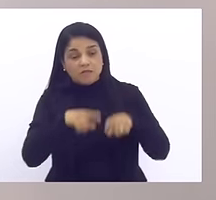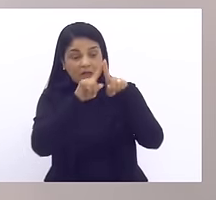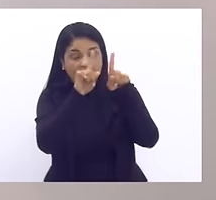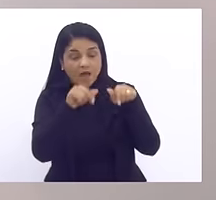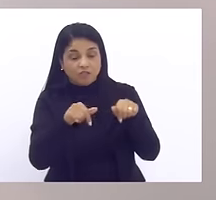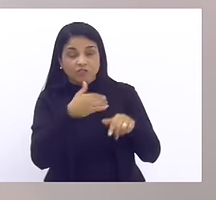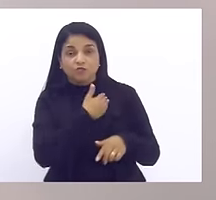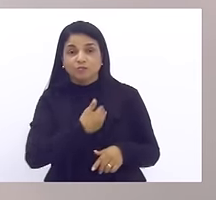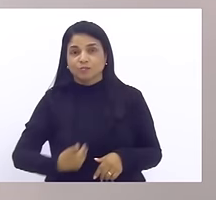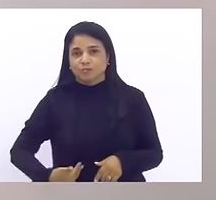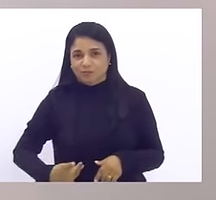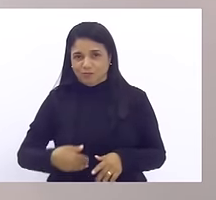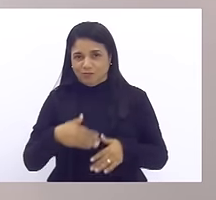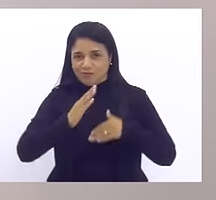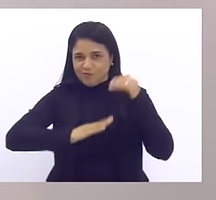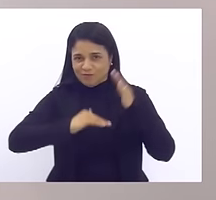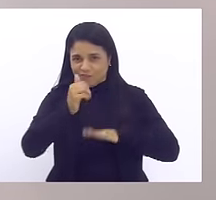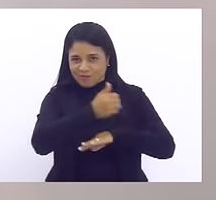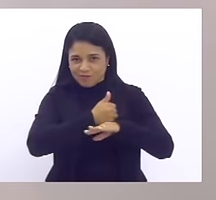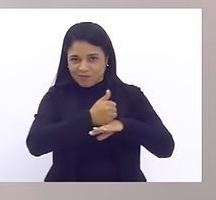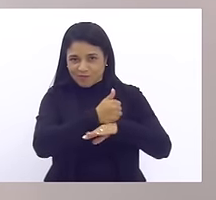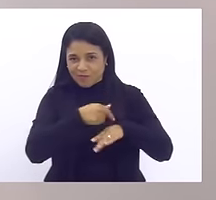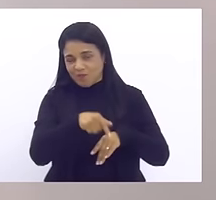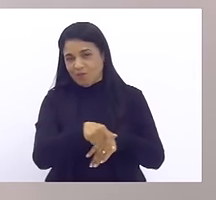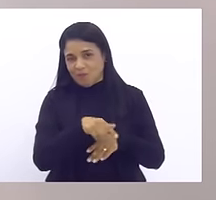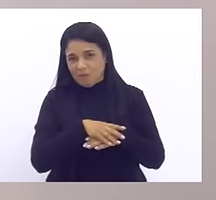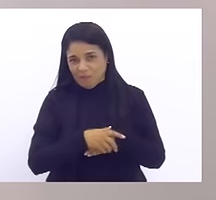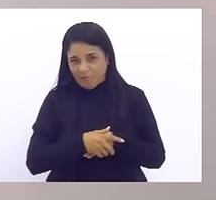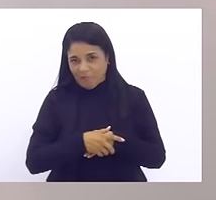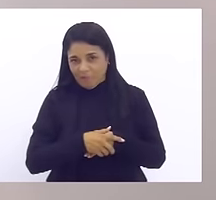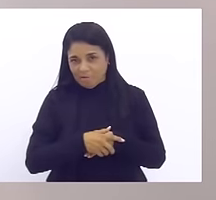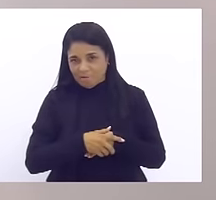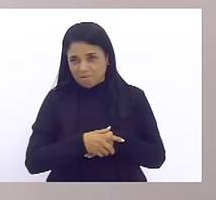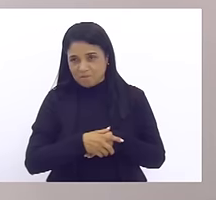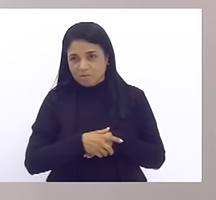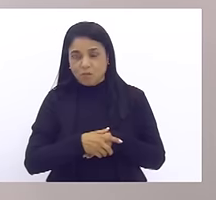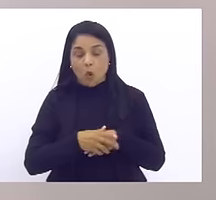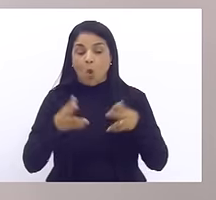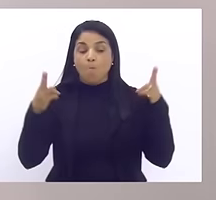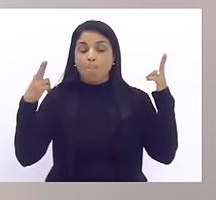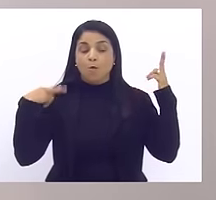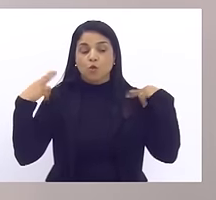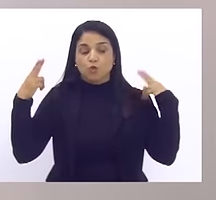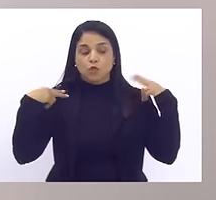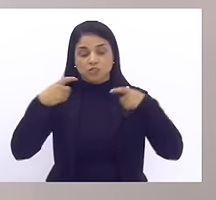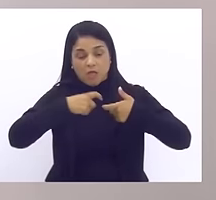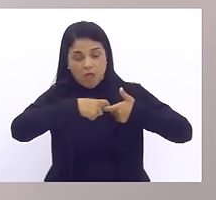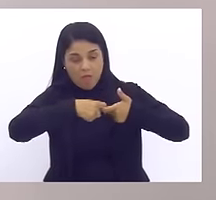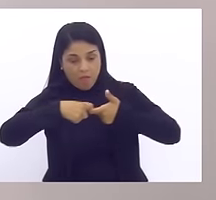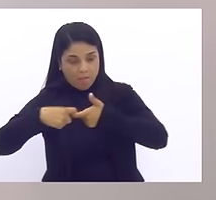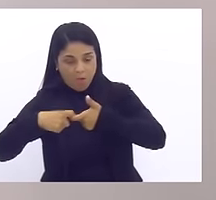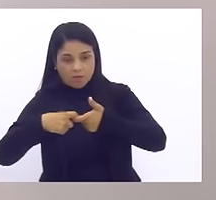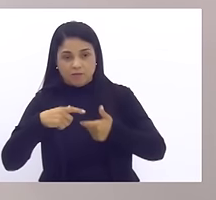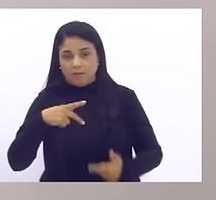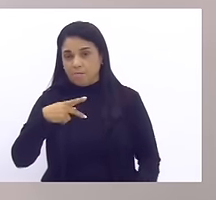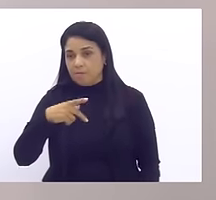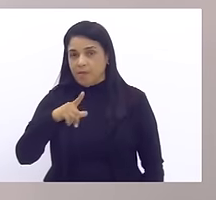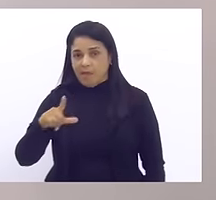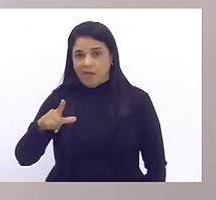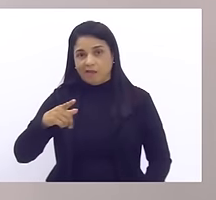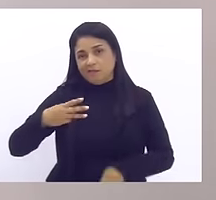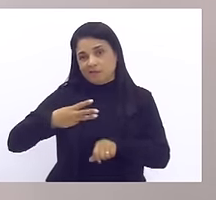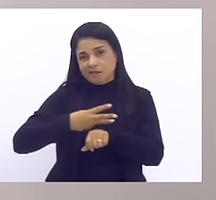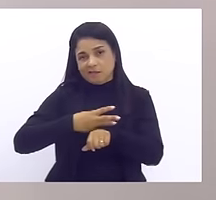Isso é uma medida de Constituição a propriedade não é o motorista do reboque do da pele da sua